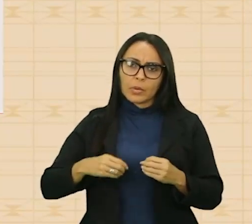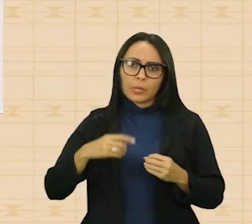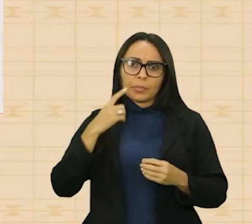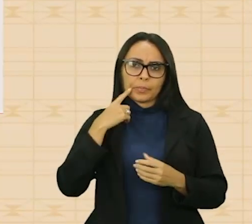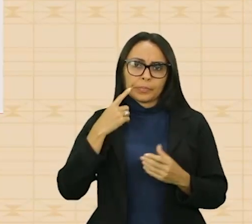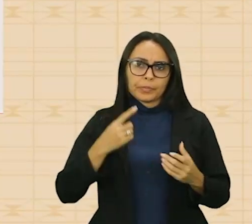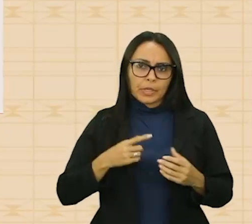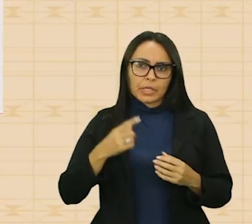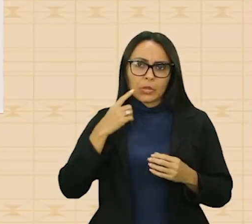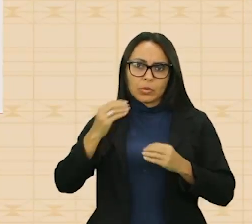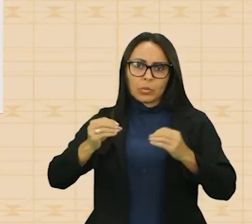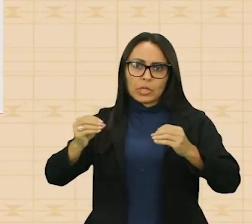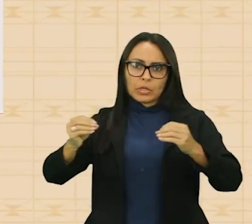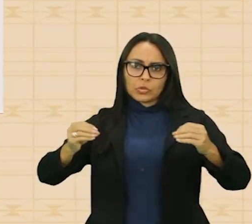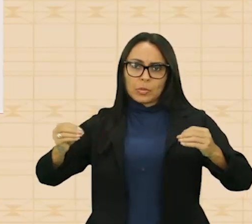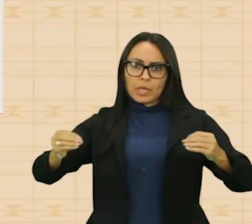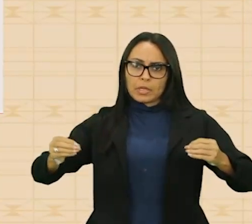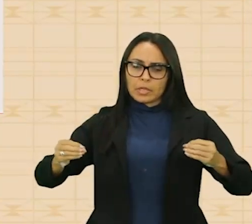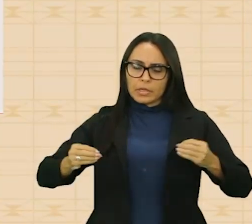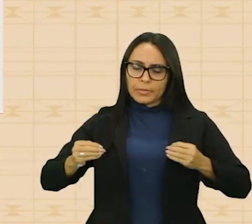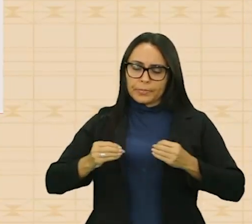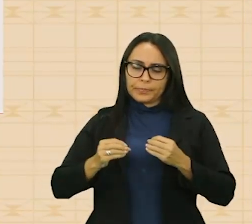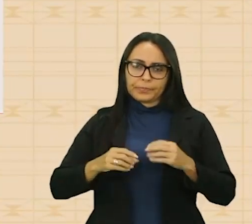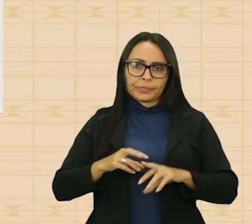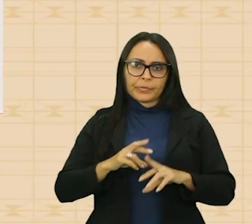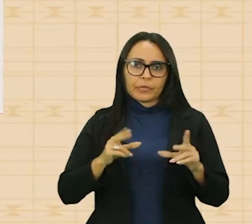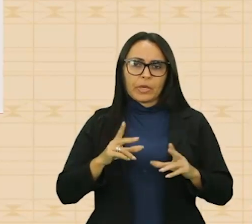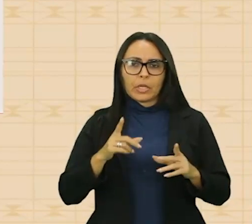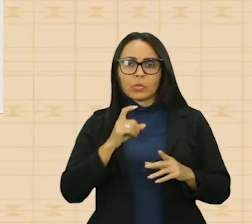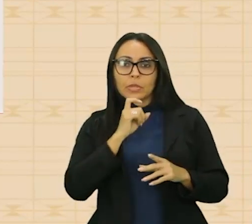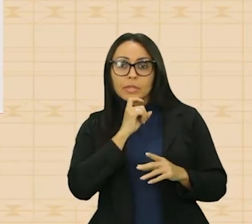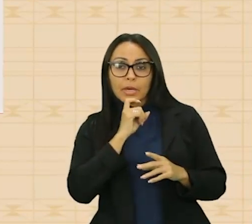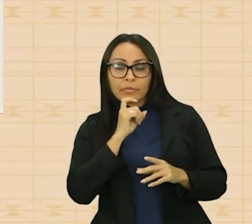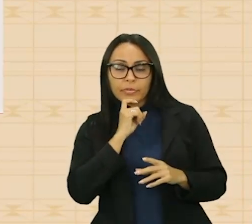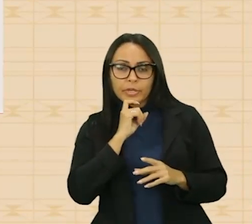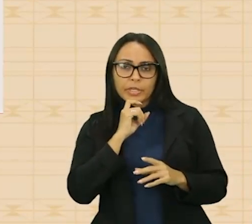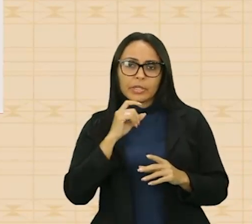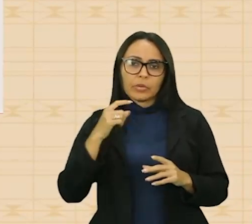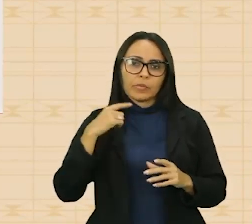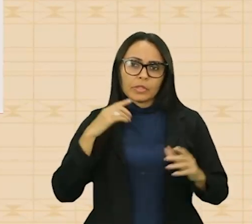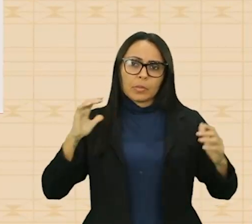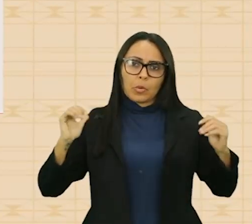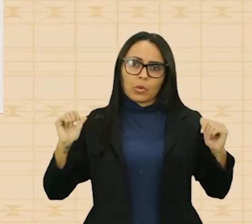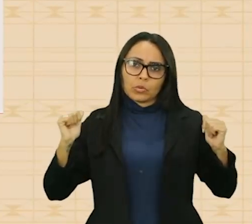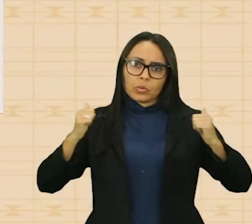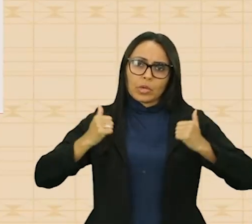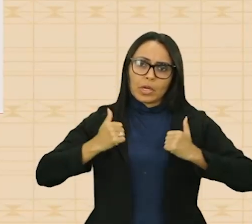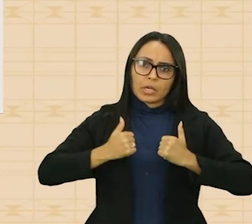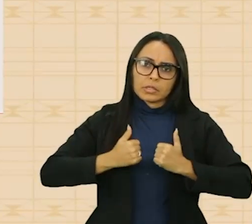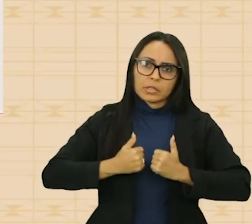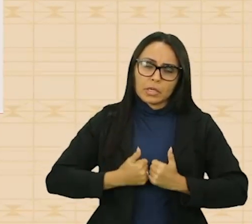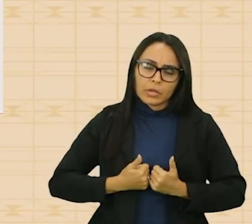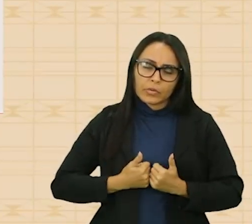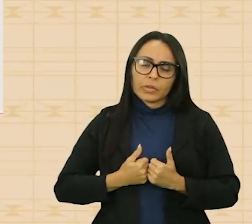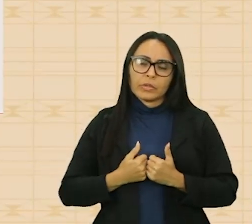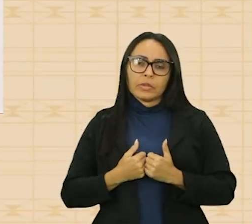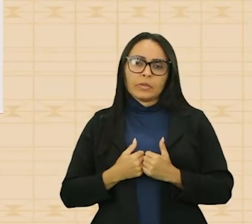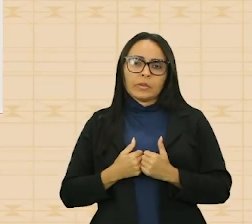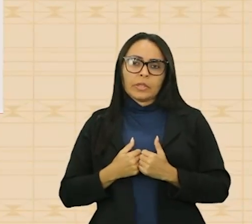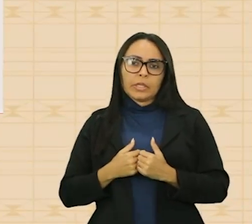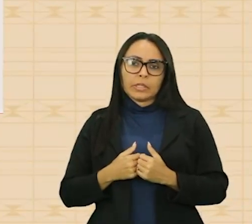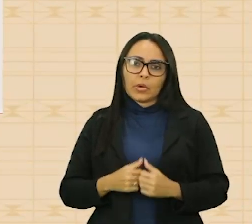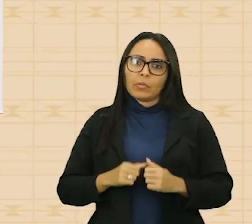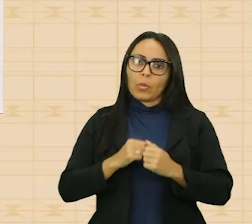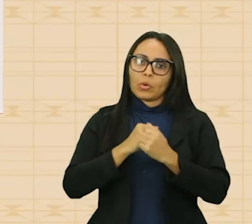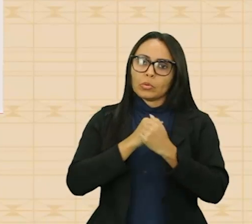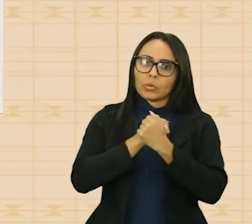moléculas espalhadinhas aí. Diferente quando está frio, você bota um casaquinho e se encolhe ali no cobertor, porque